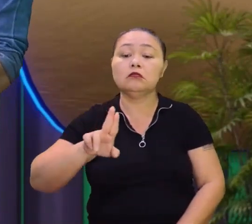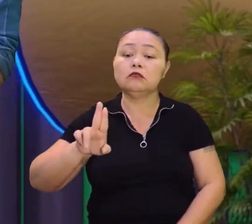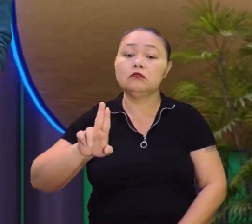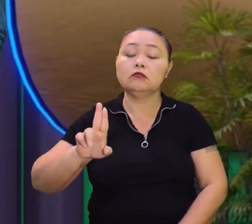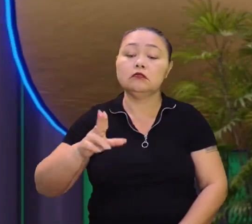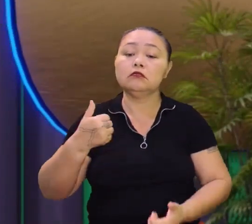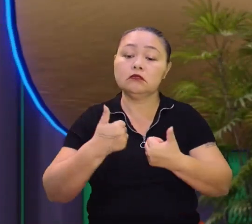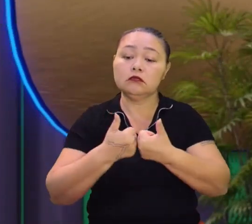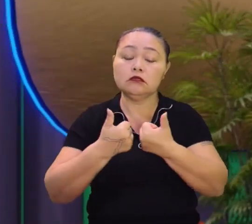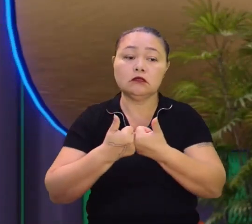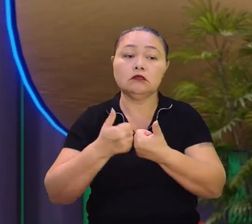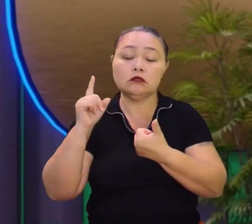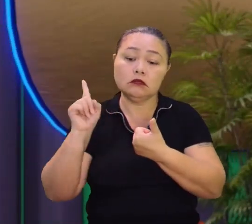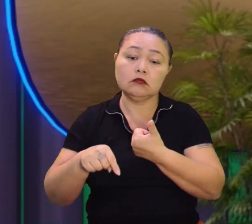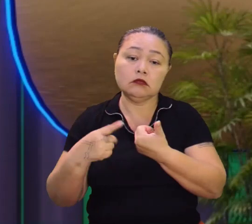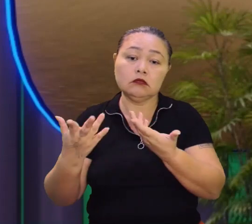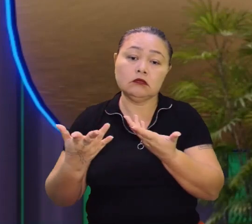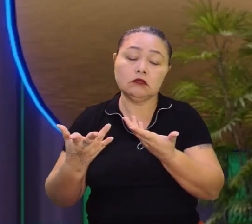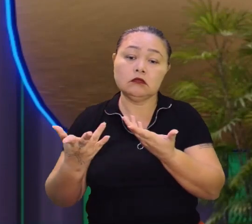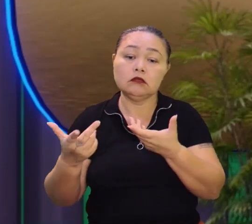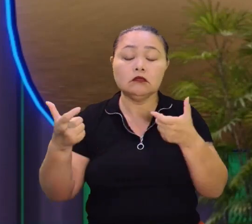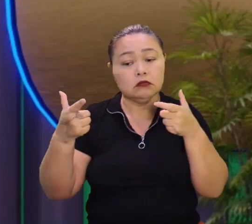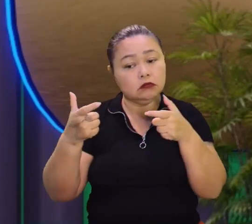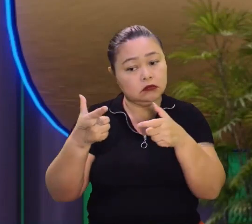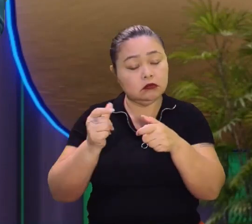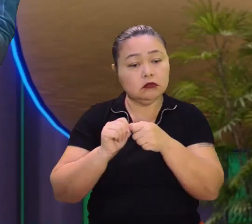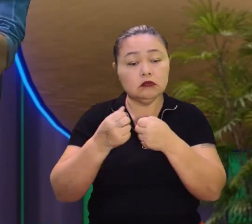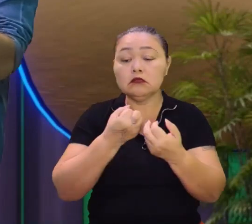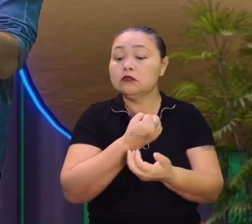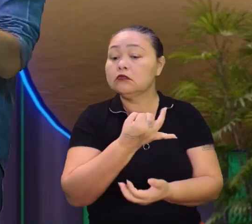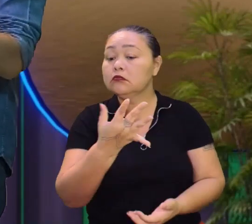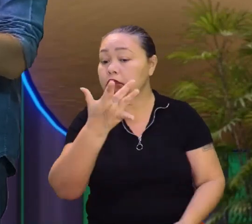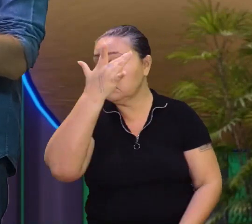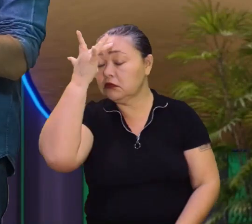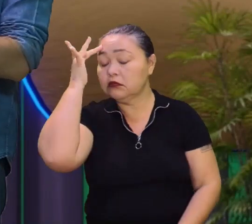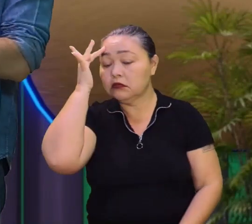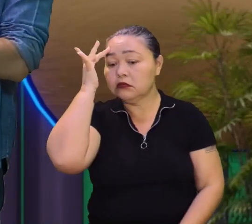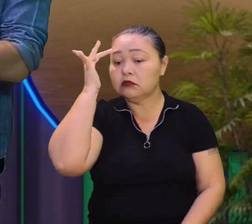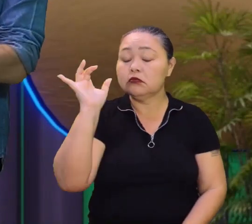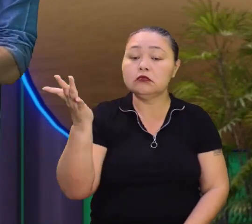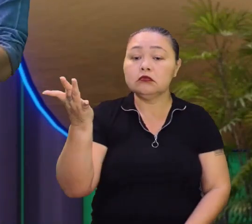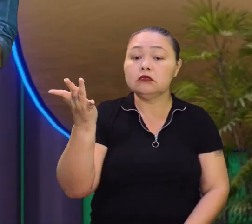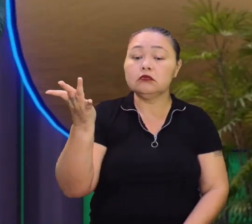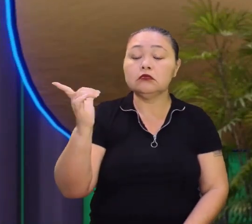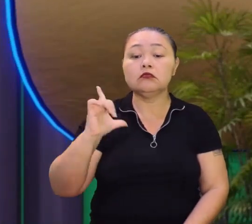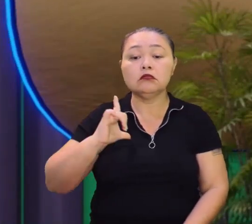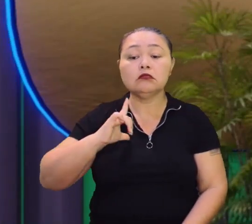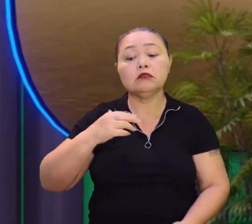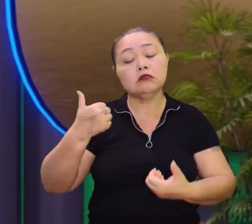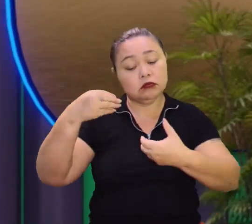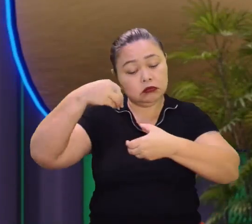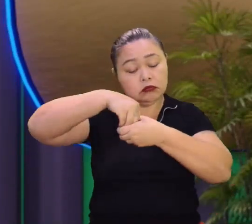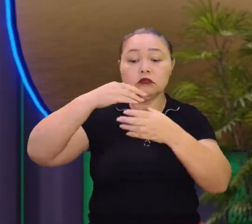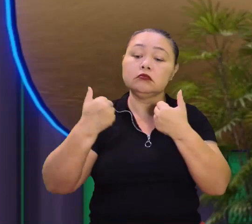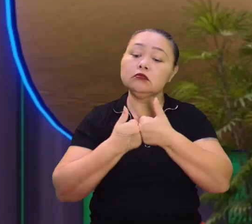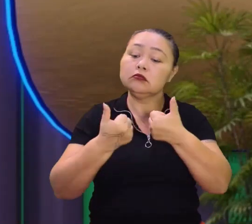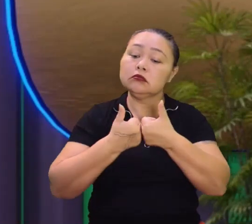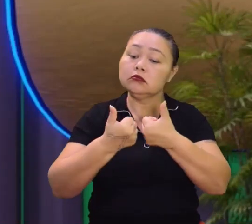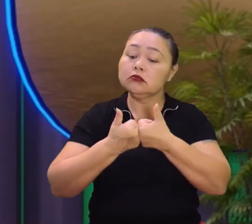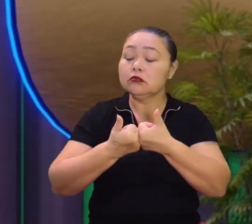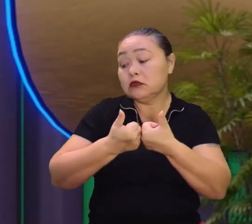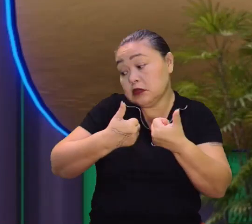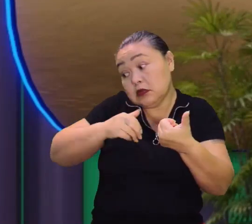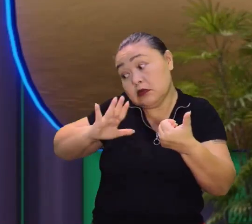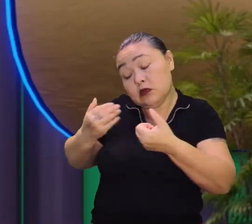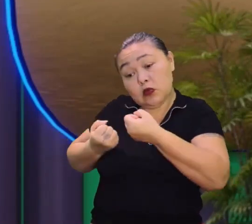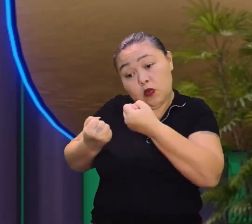de transporte coletivo, é reduzir a quantidade de pessoas que, estando no ônibus, vão estar deixando